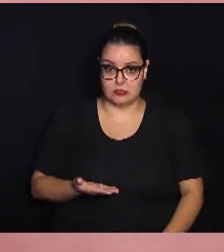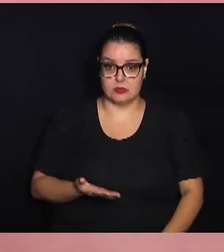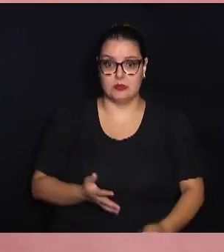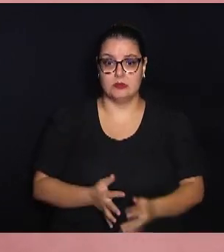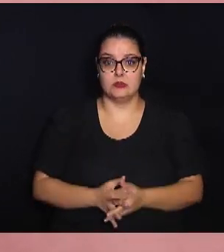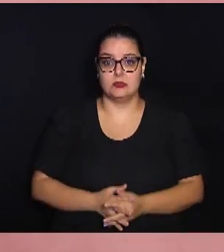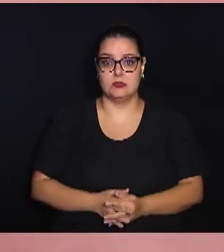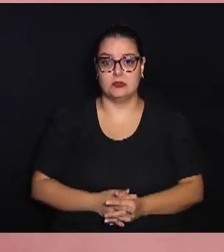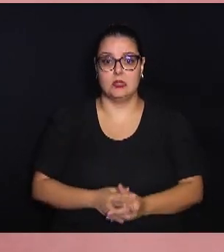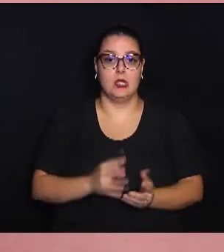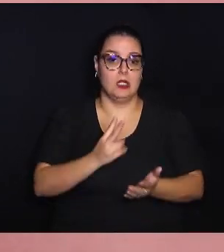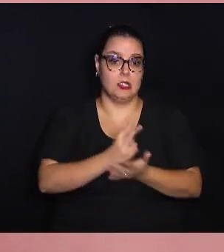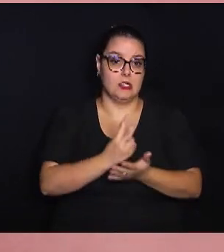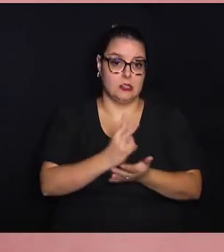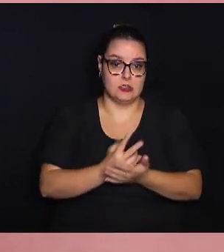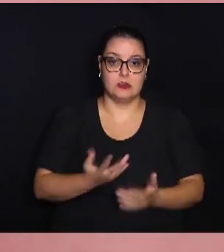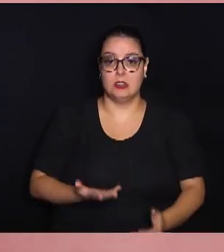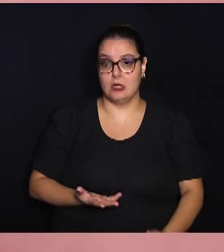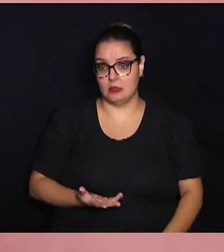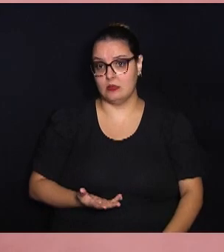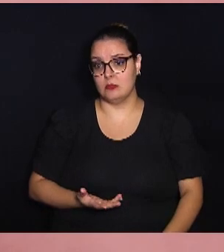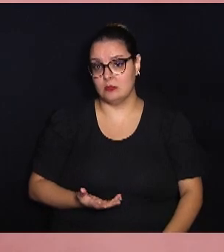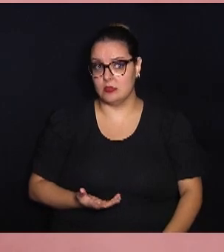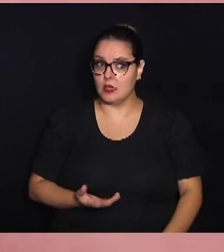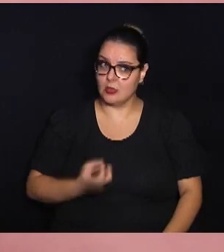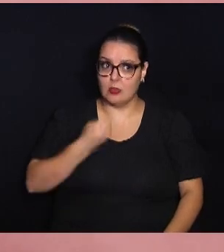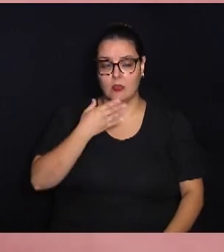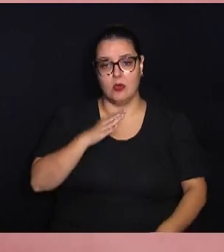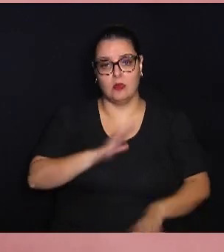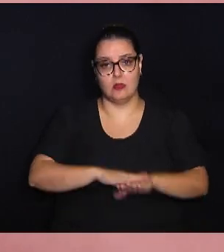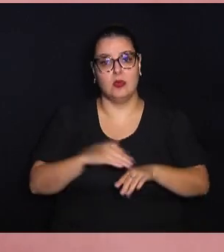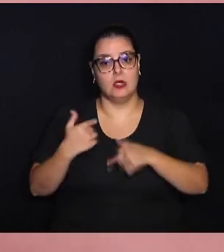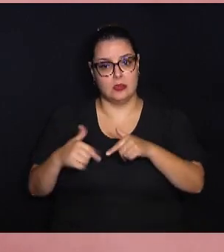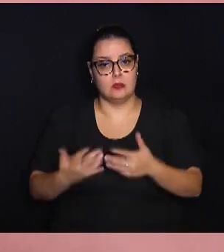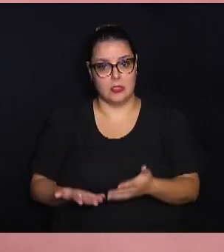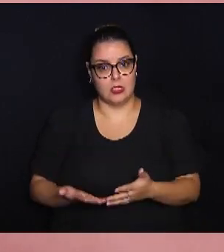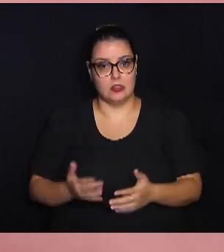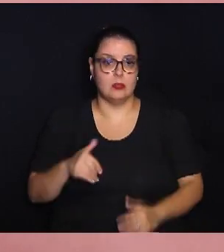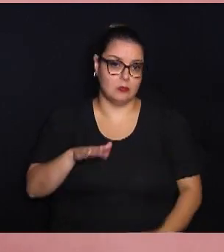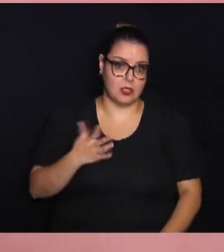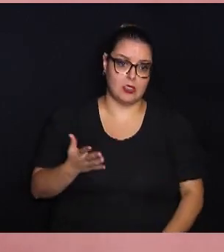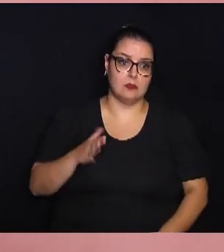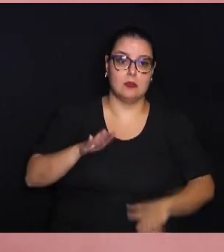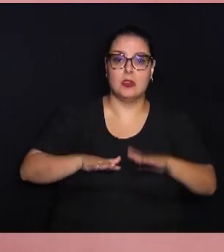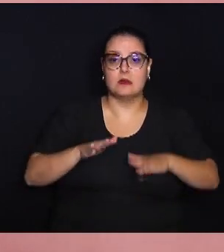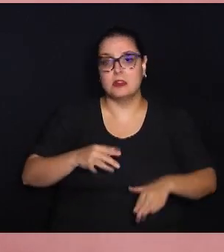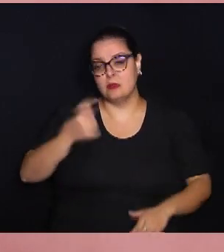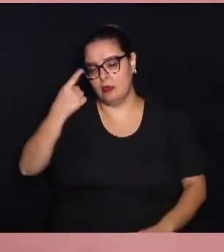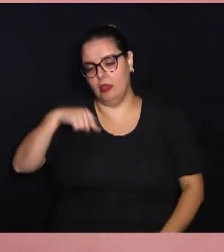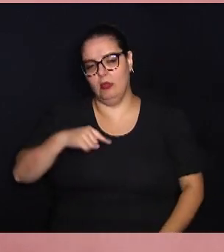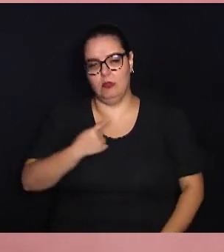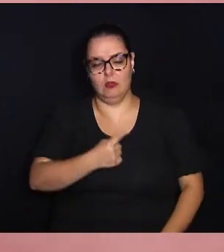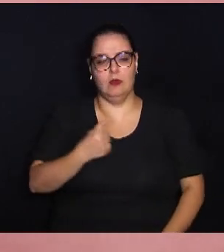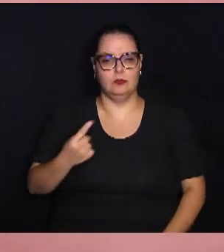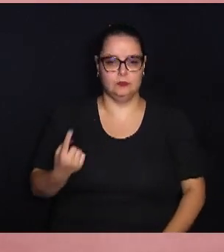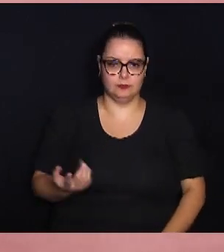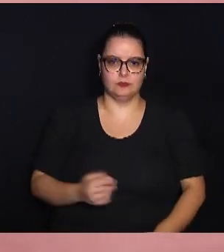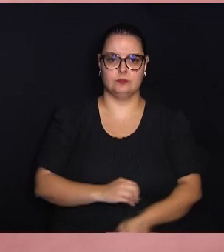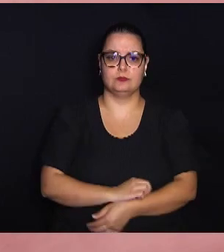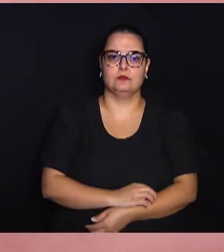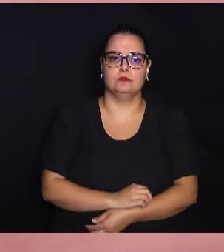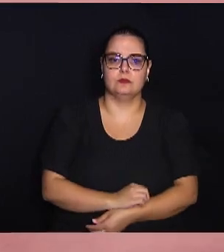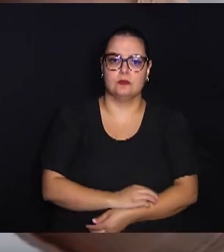é sempre razoável procurar alguma atividade. Mas isso vai depender muito do perfil de cada